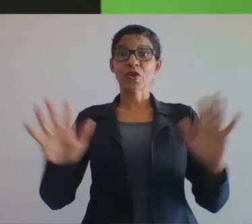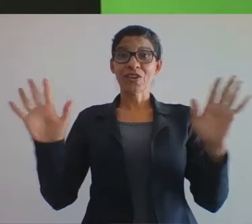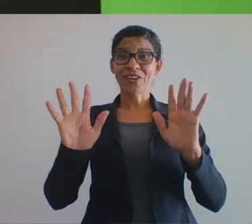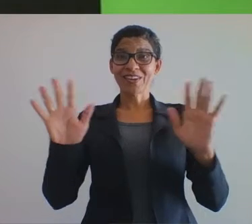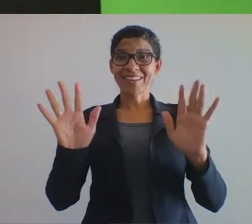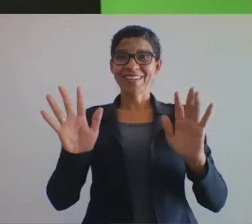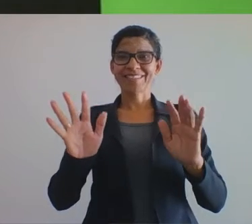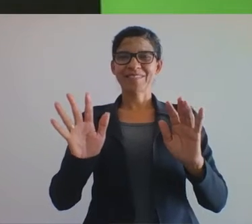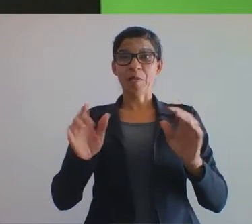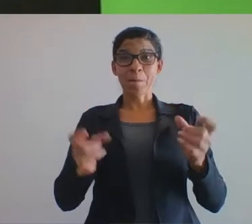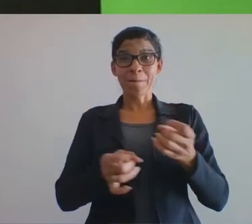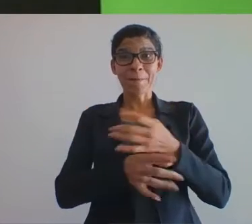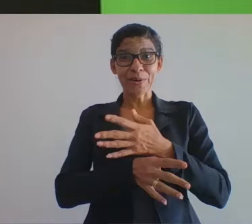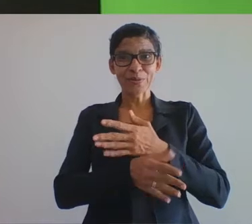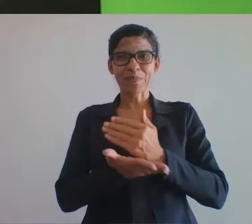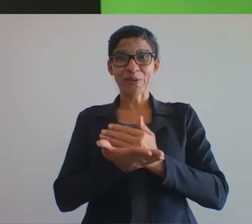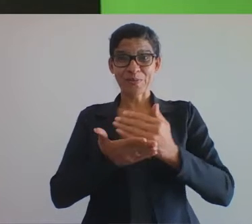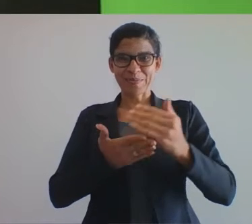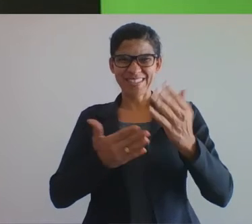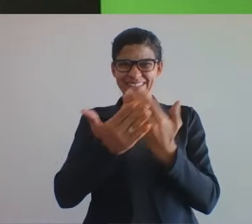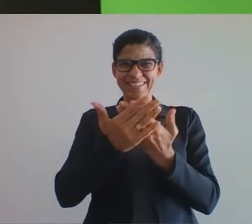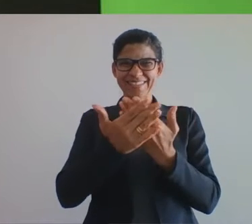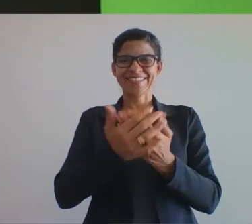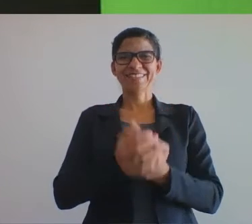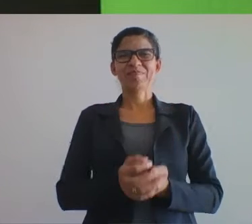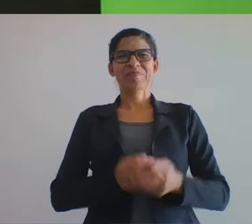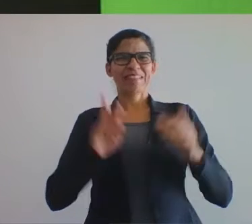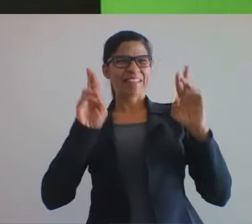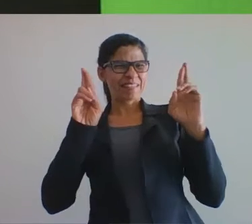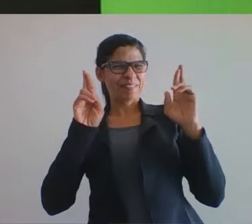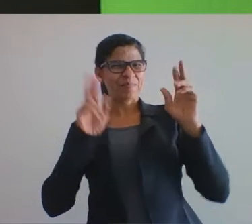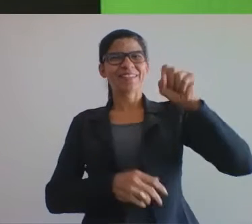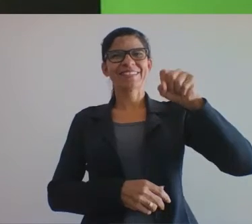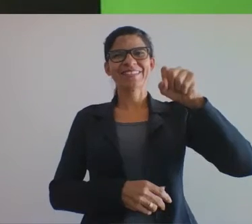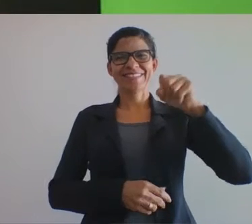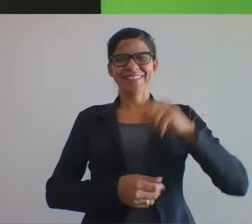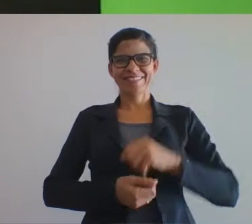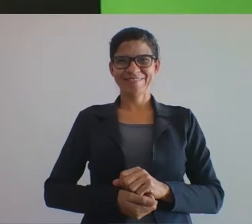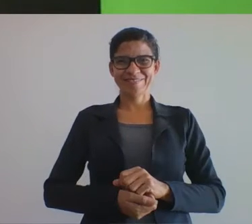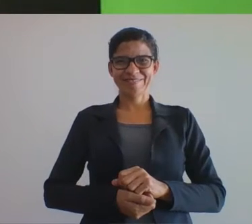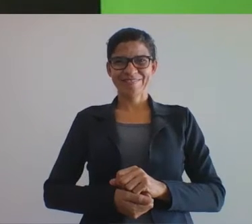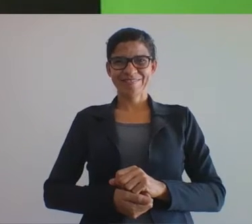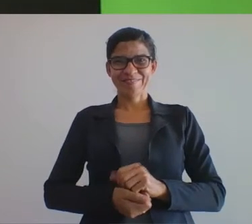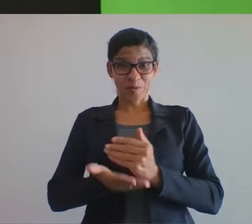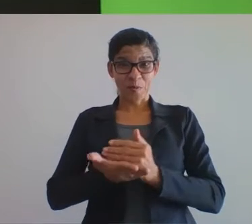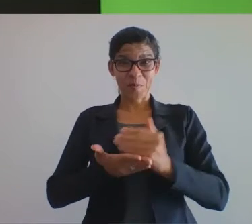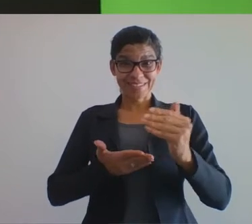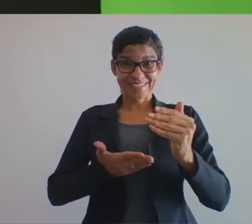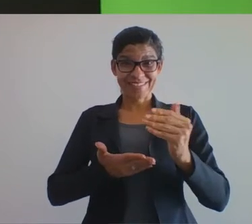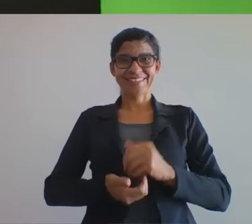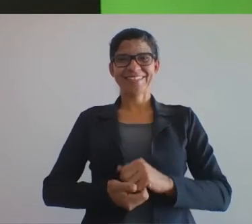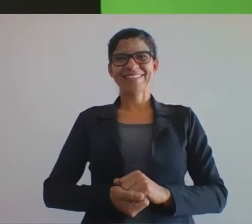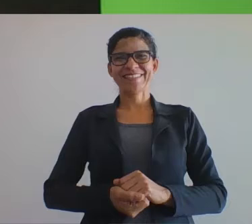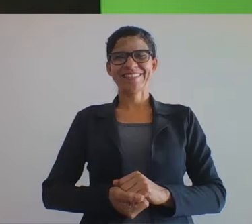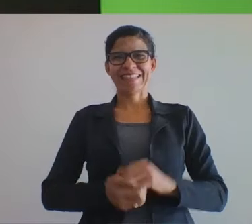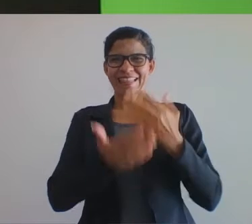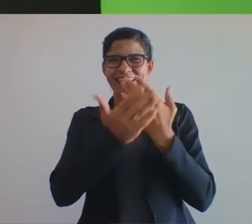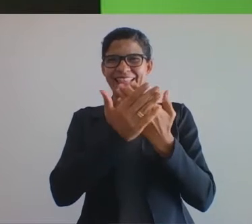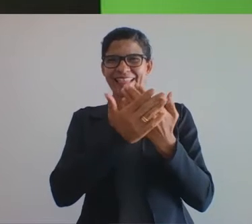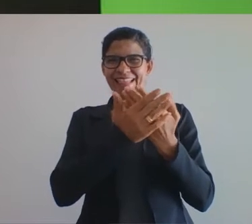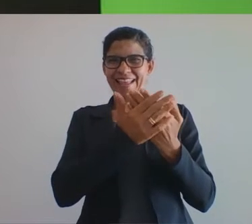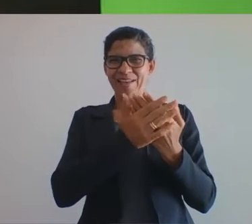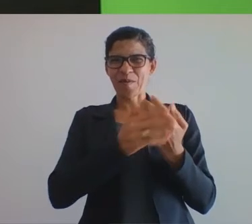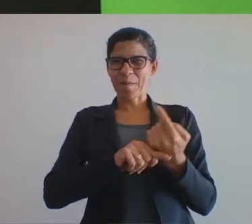Olá, pessoal! Prontos para mais uma aula? Espero que sim. Vamos lá? Na aula